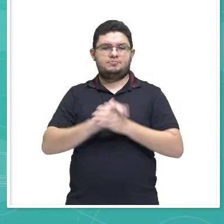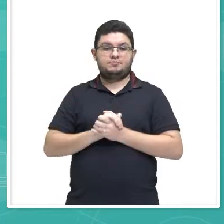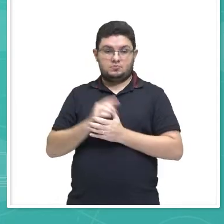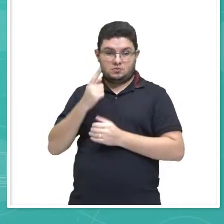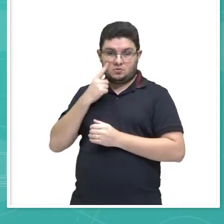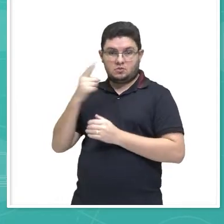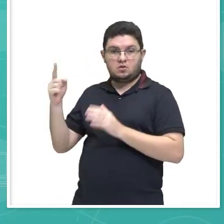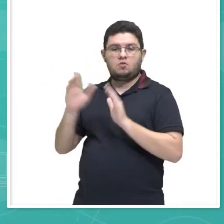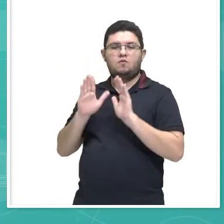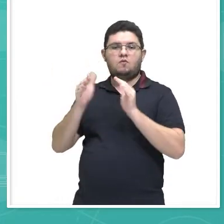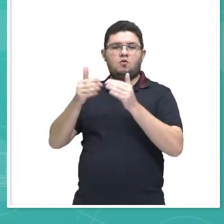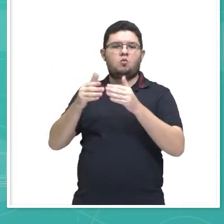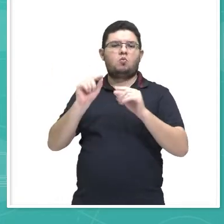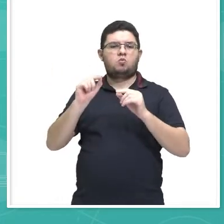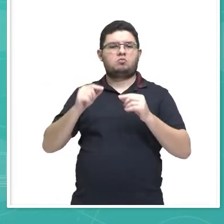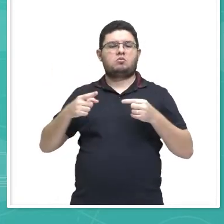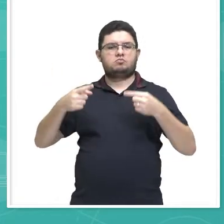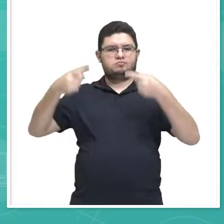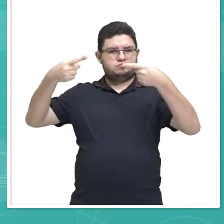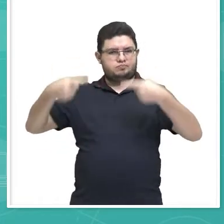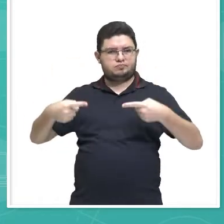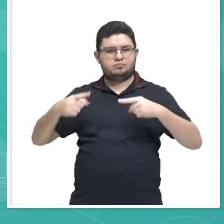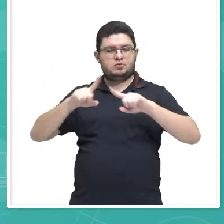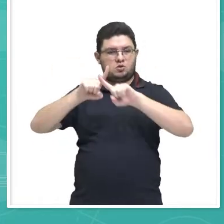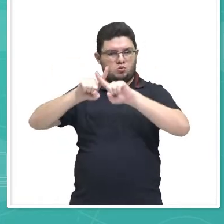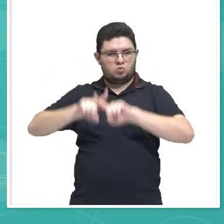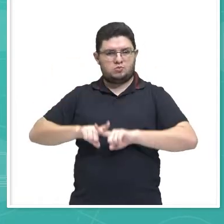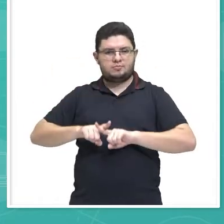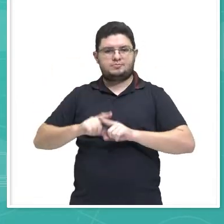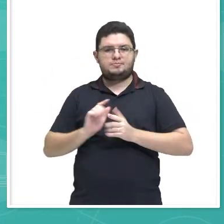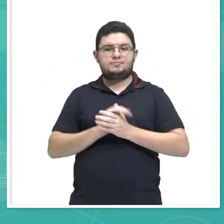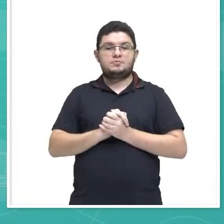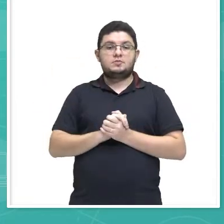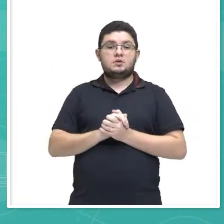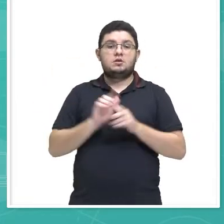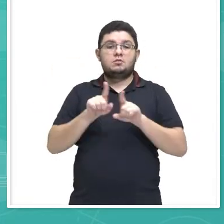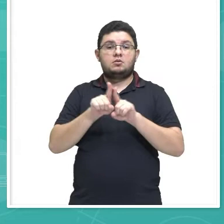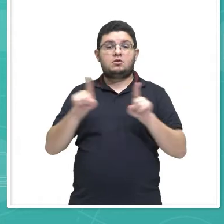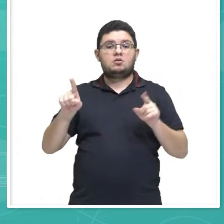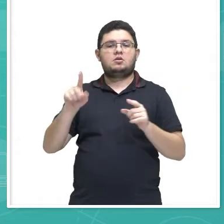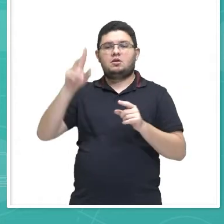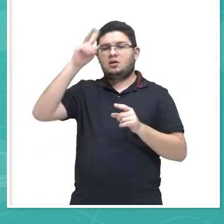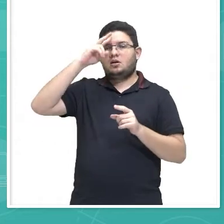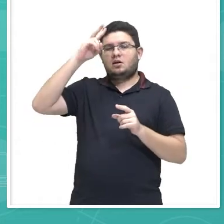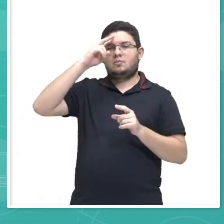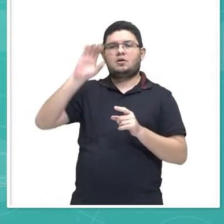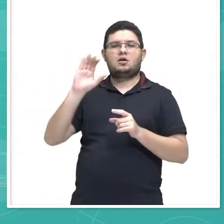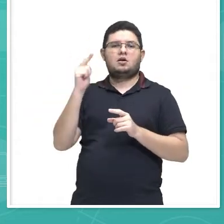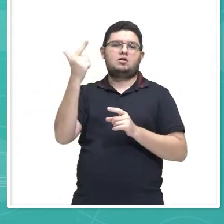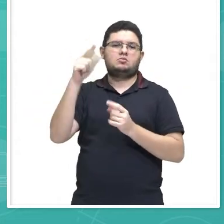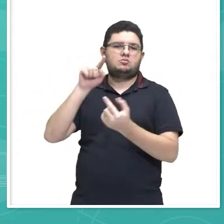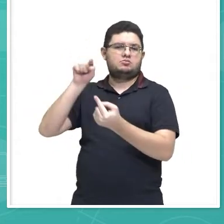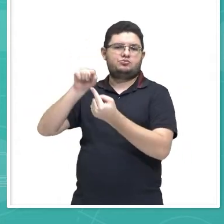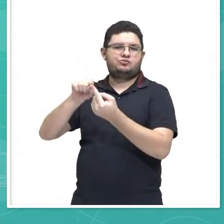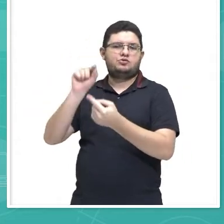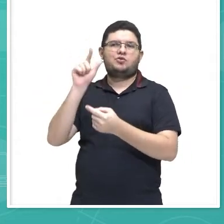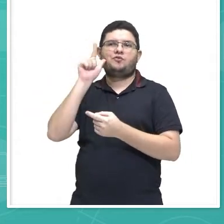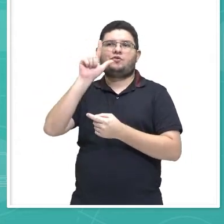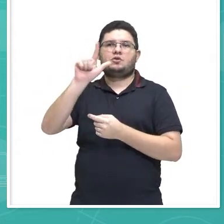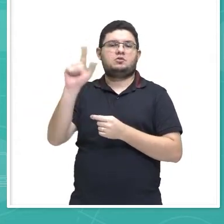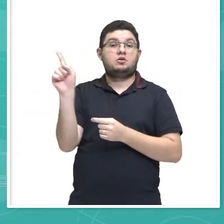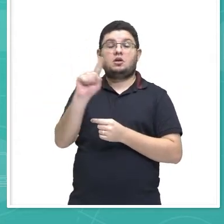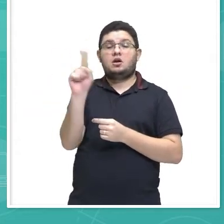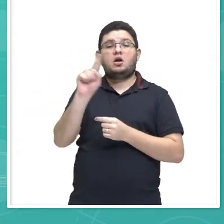gente? Então, lógico que o objetivo do judô não é esse, é aquele que nós falamos no início, sobre é